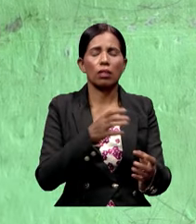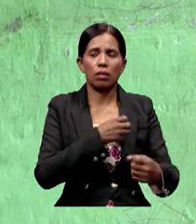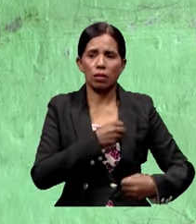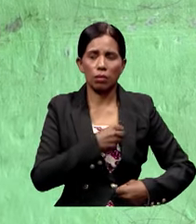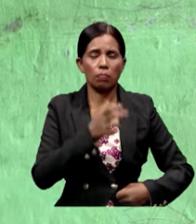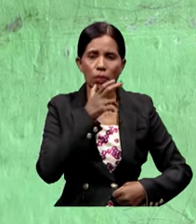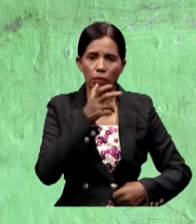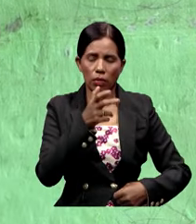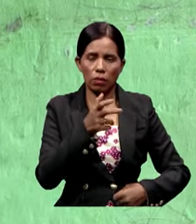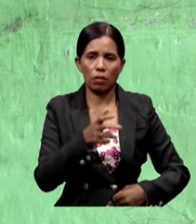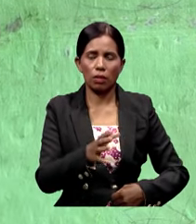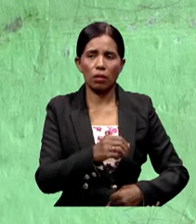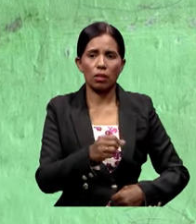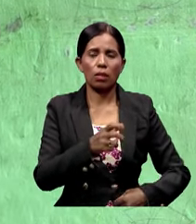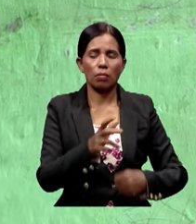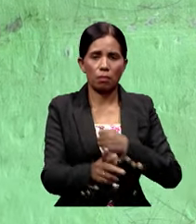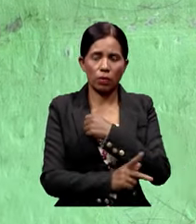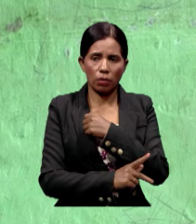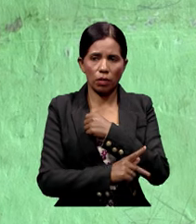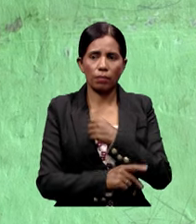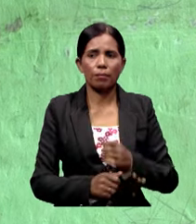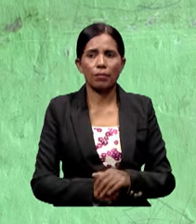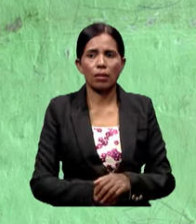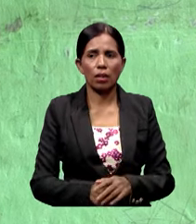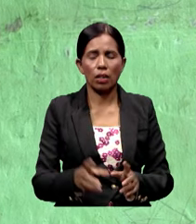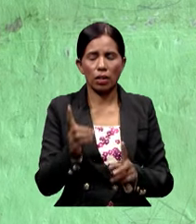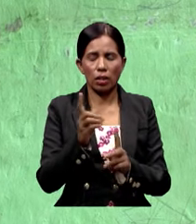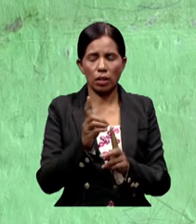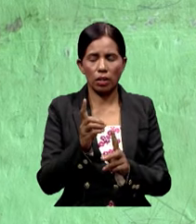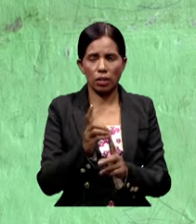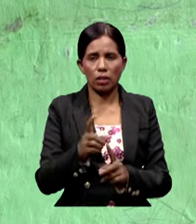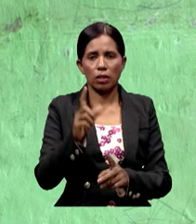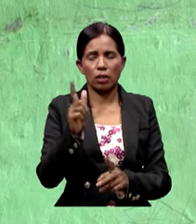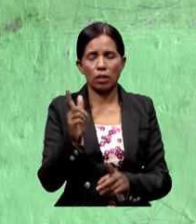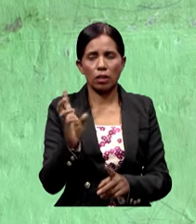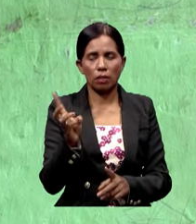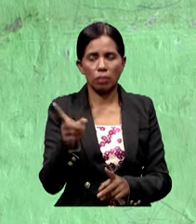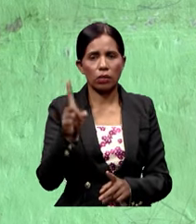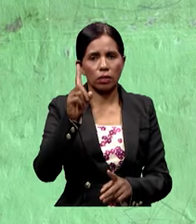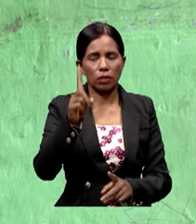Depois, 71, dia 21 de dezembro,